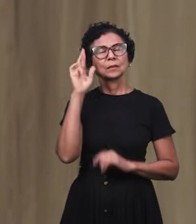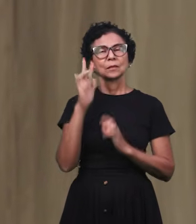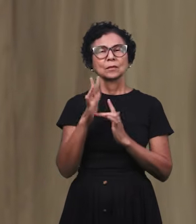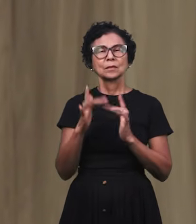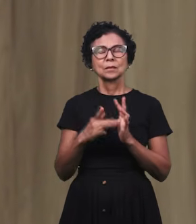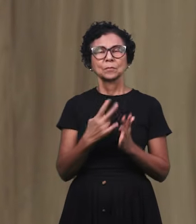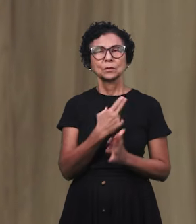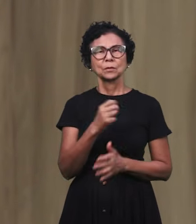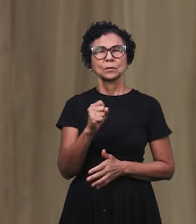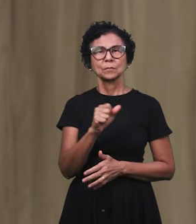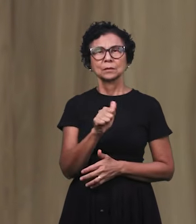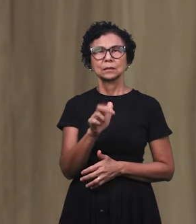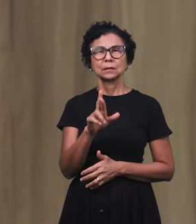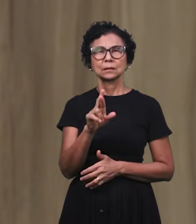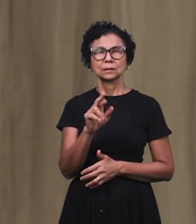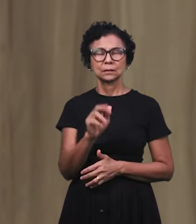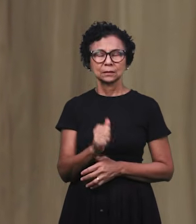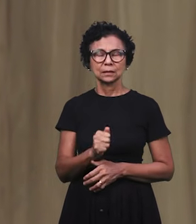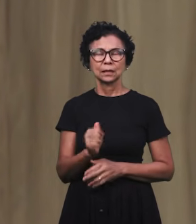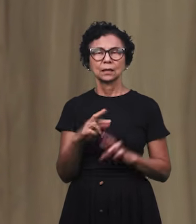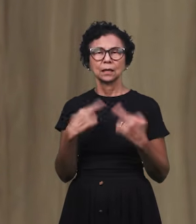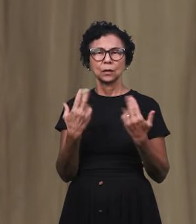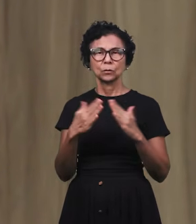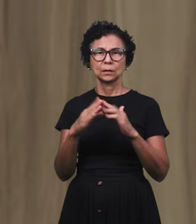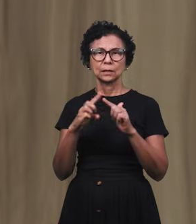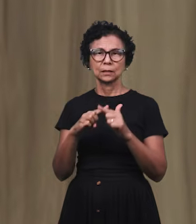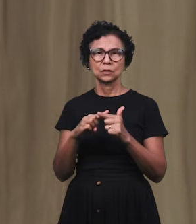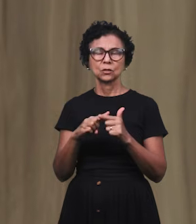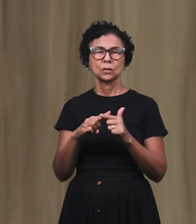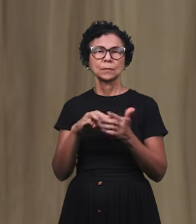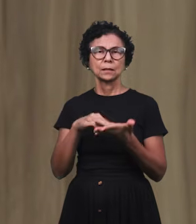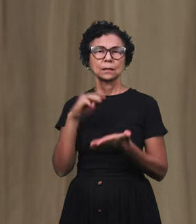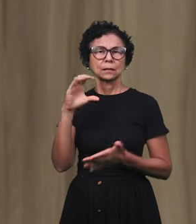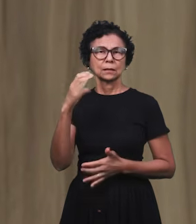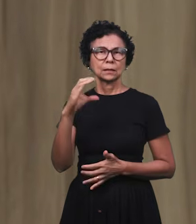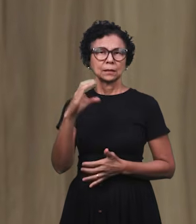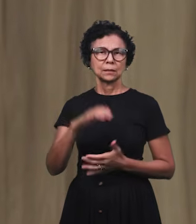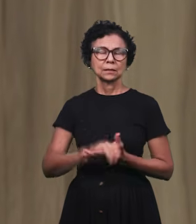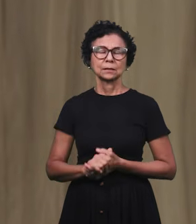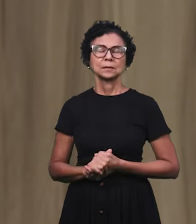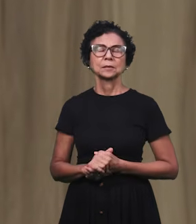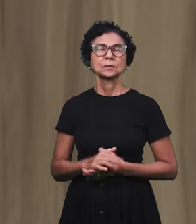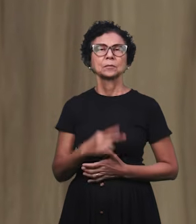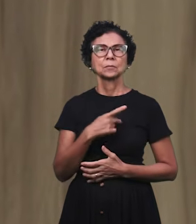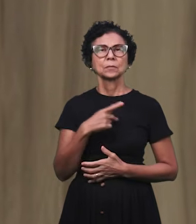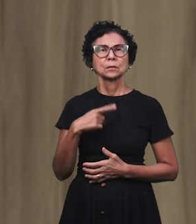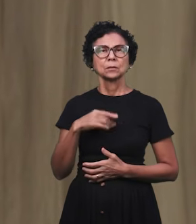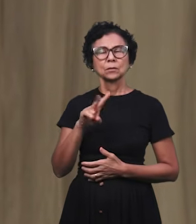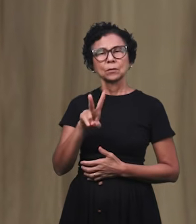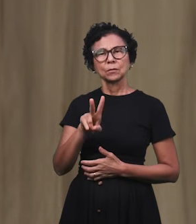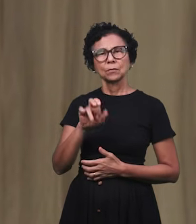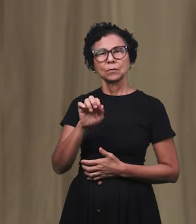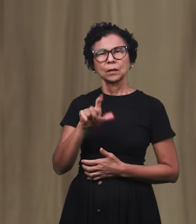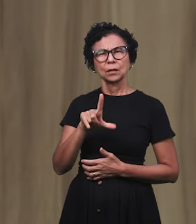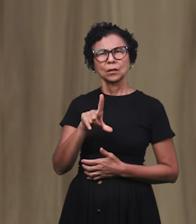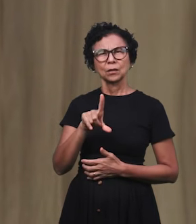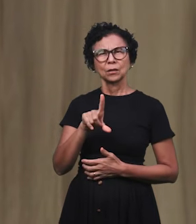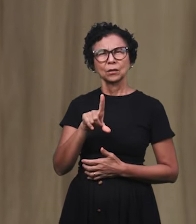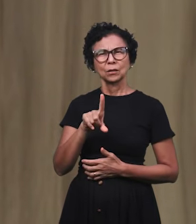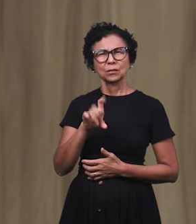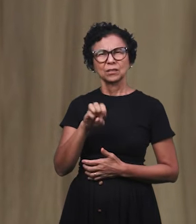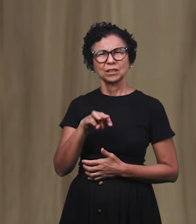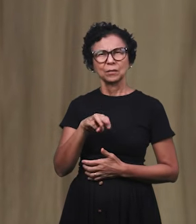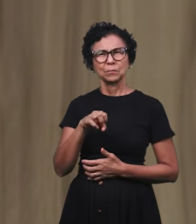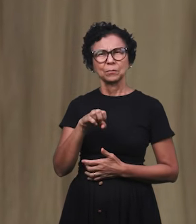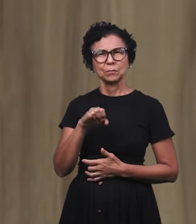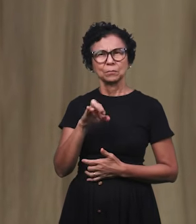nos deparamos ali com a parte de escolher qual área nós devemos seguir, nós devemos prezar em